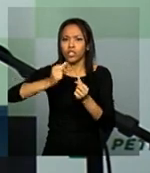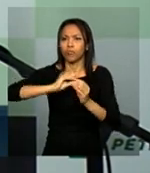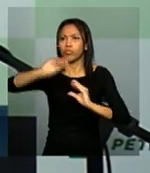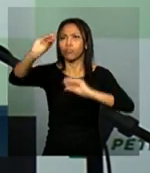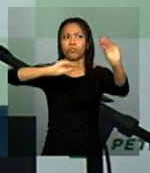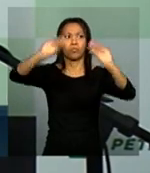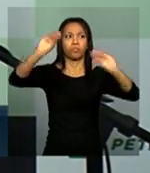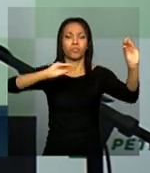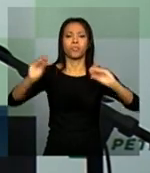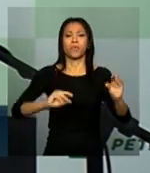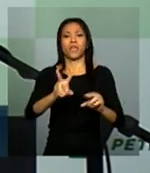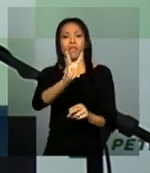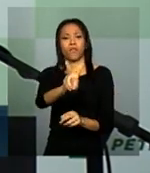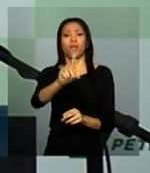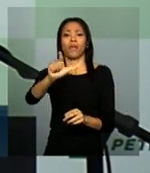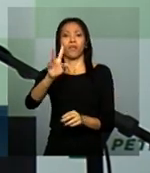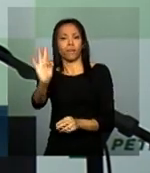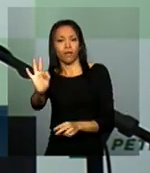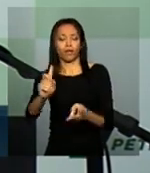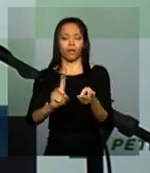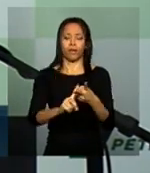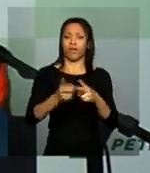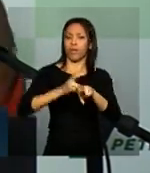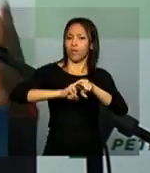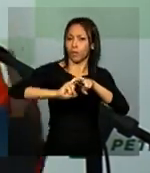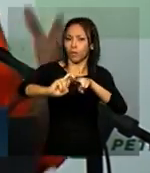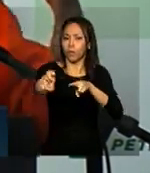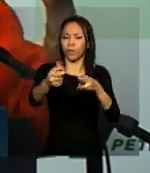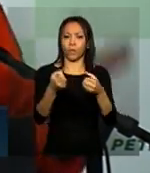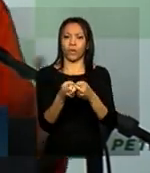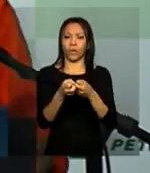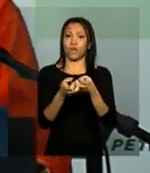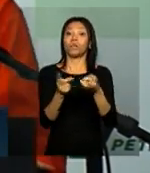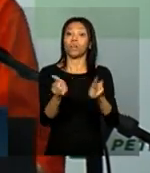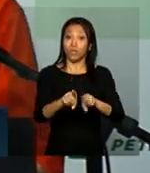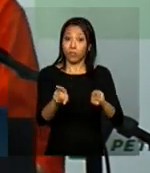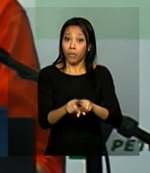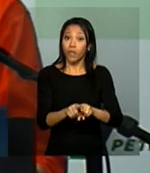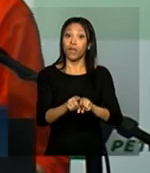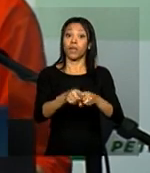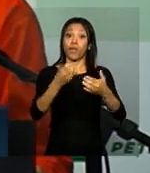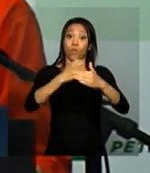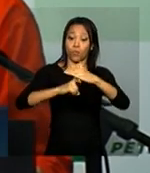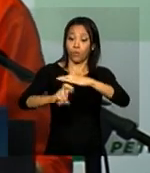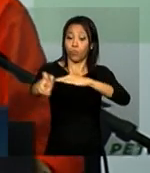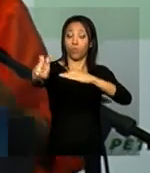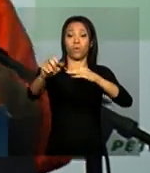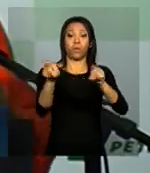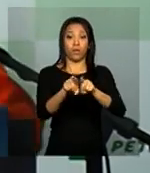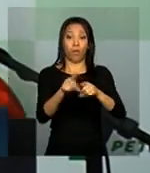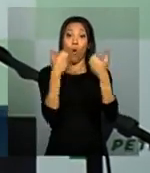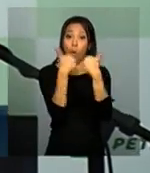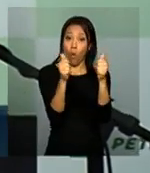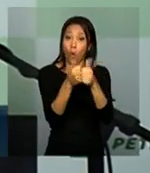VLT, fizemos aqui também em metrô, fazemos corredores de ônibus, porque as